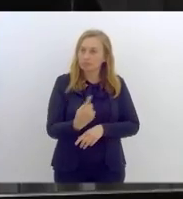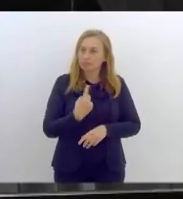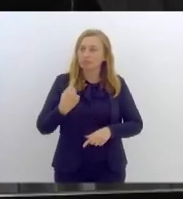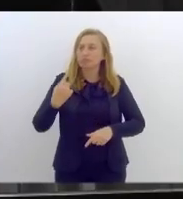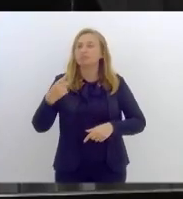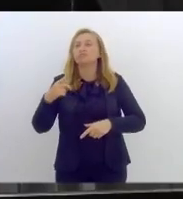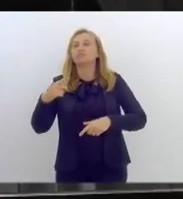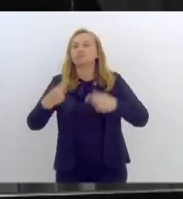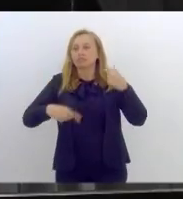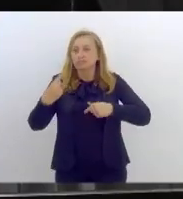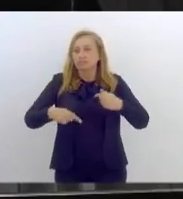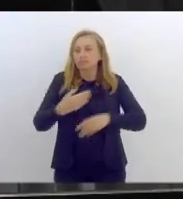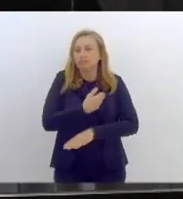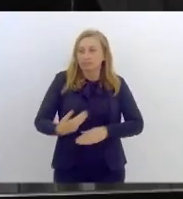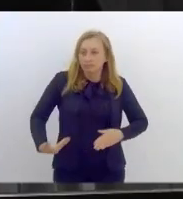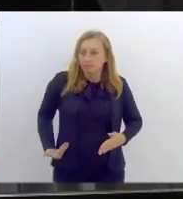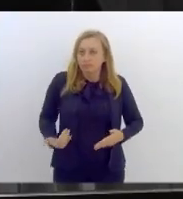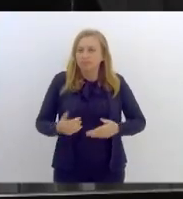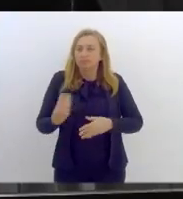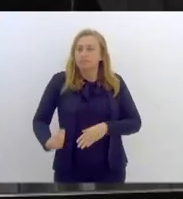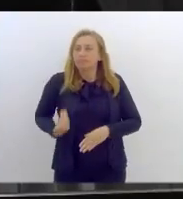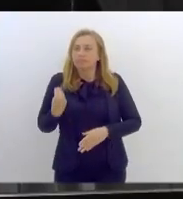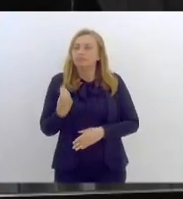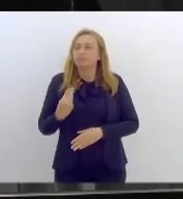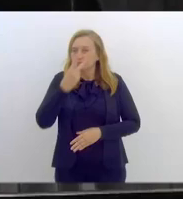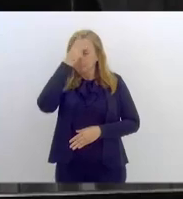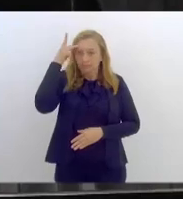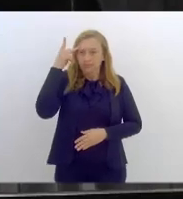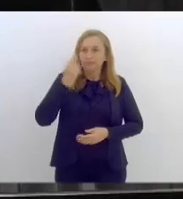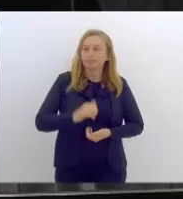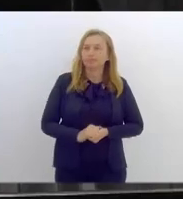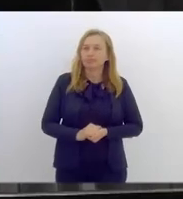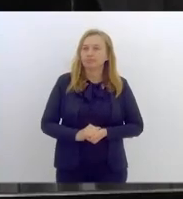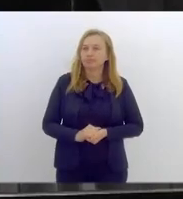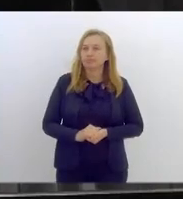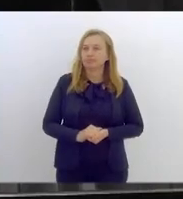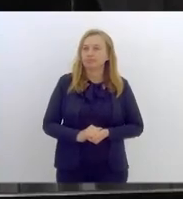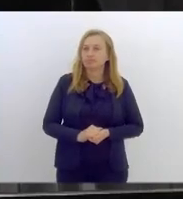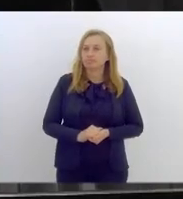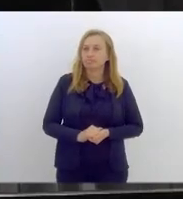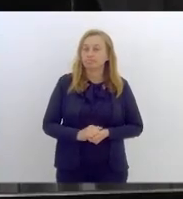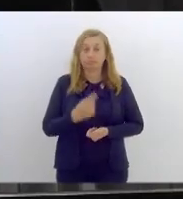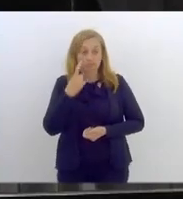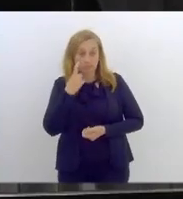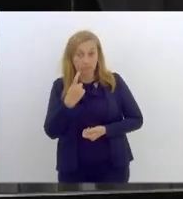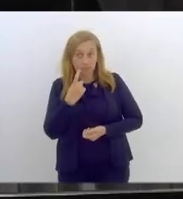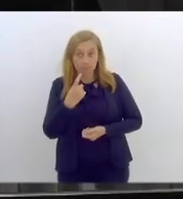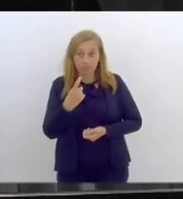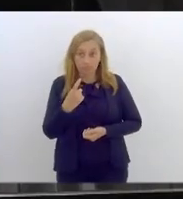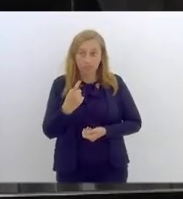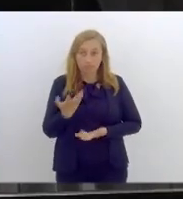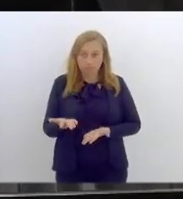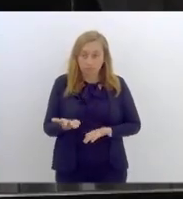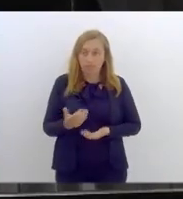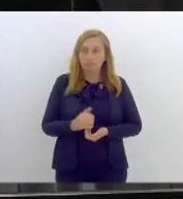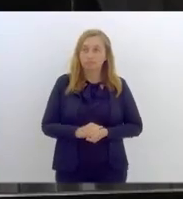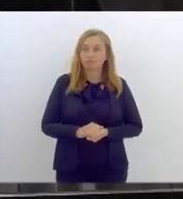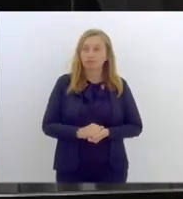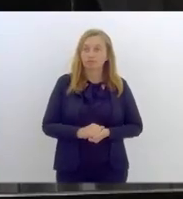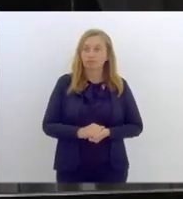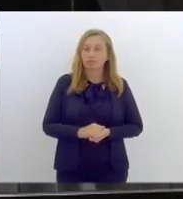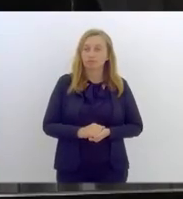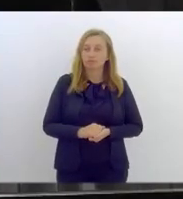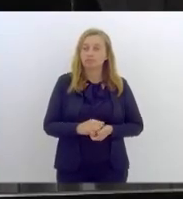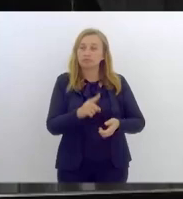públicas que leva em consideração a vida dessas pessoas não adianta a gente ver esses cortes Absurdos no